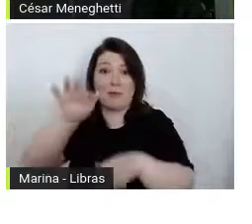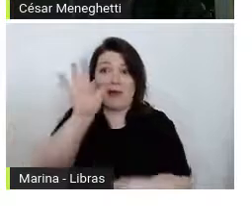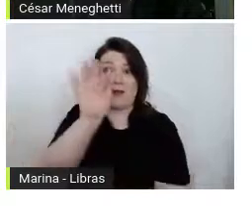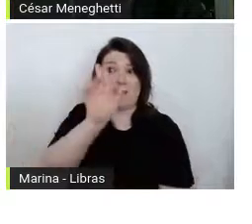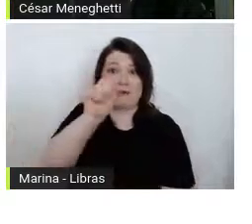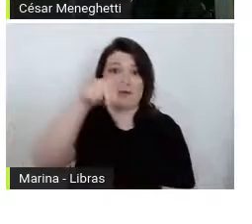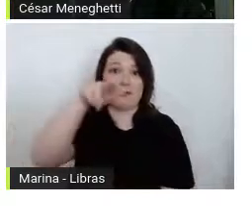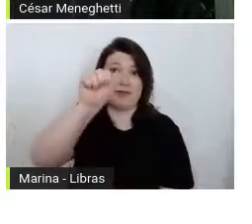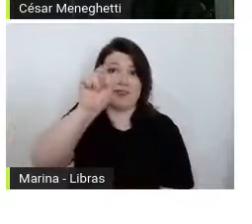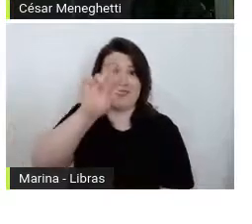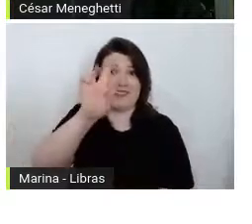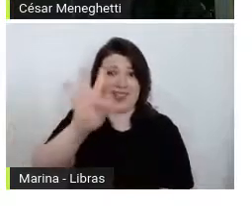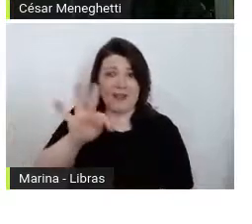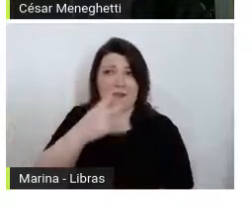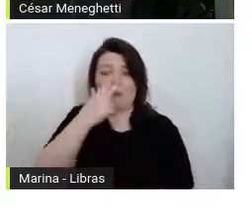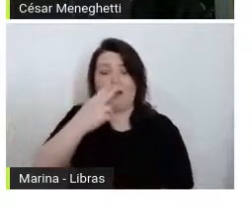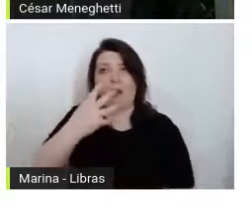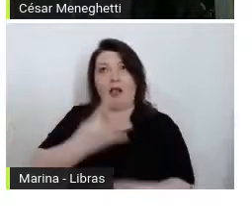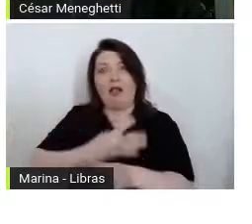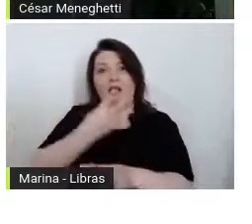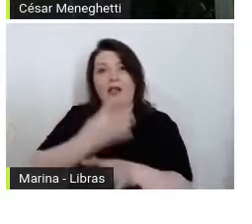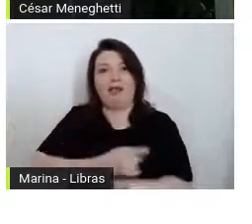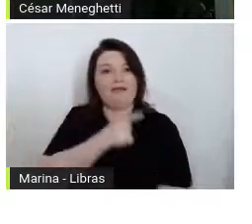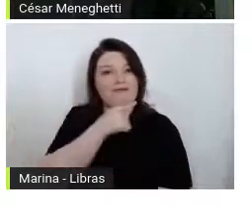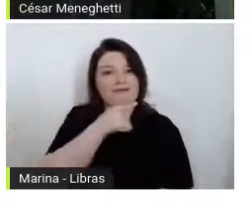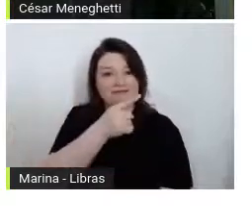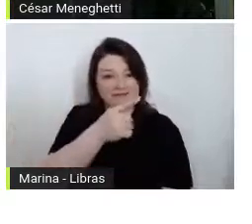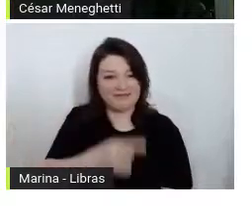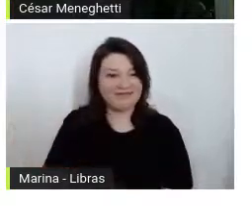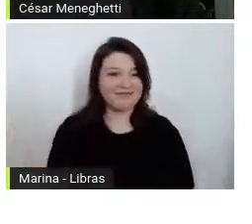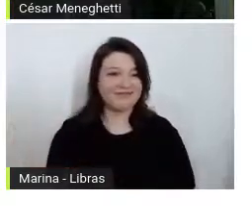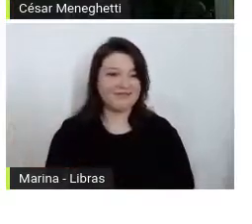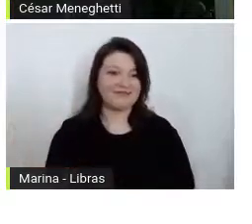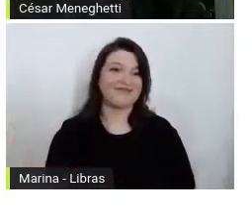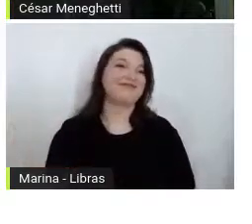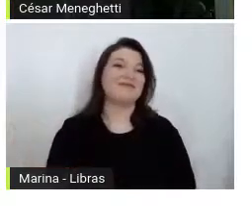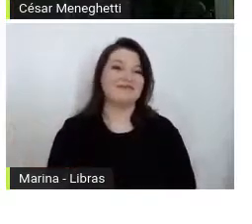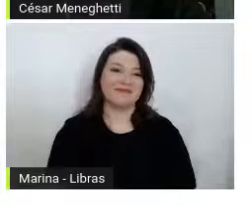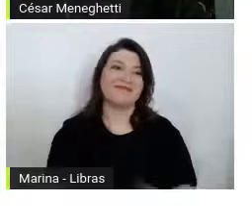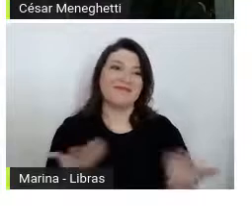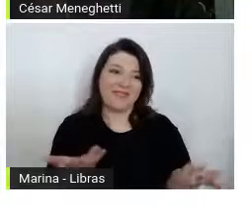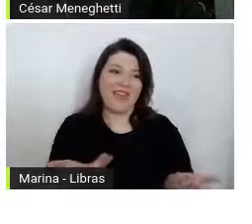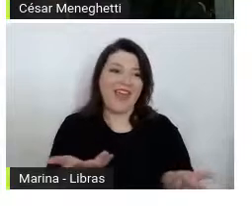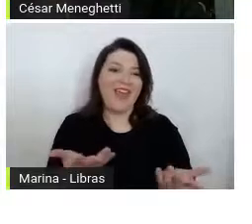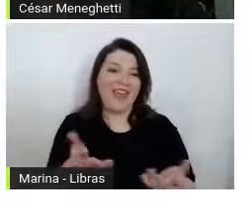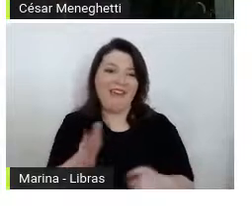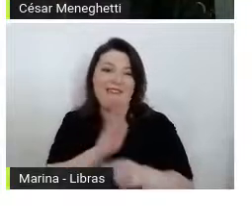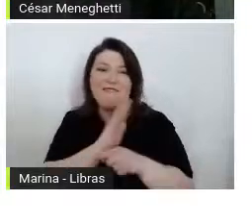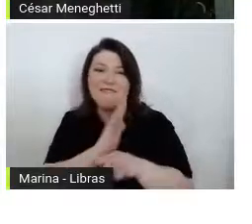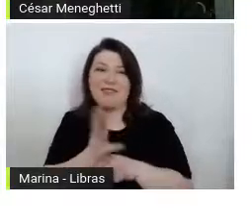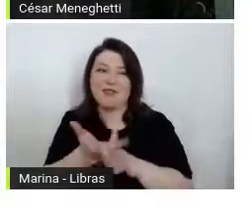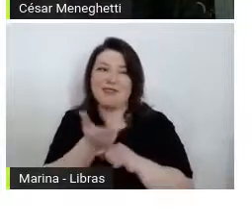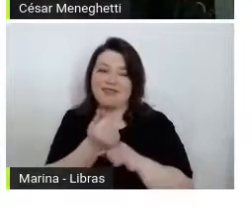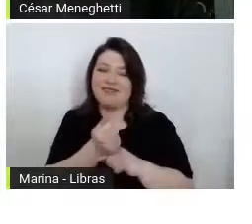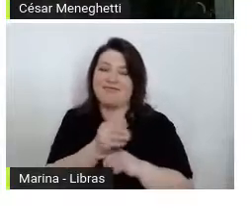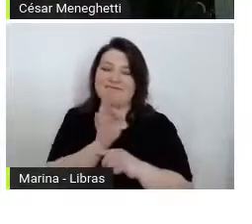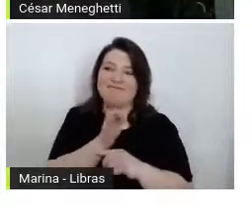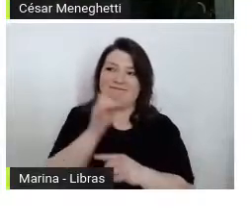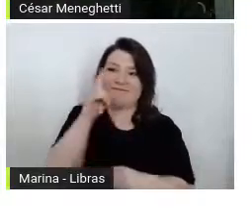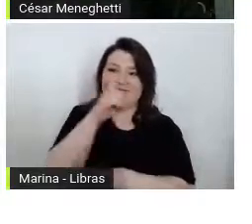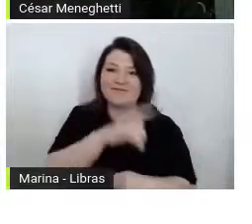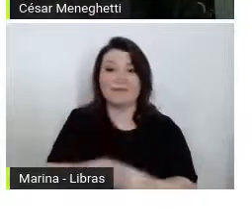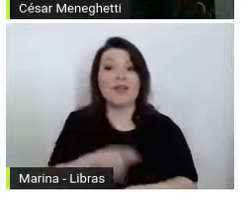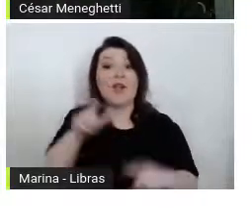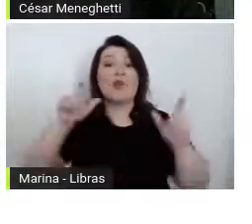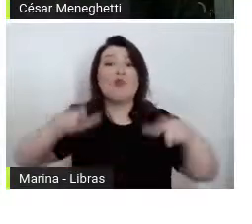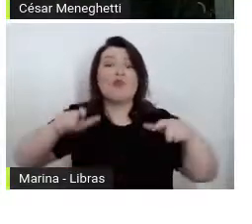realmente me detestaram. Esse é uma das questões da videoarte. Esse é esse lugar maravilhoso que tem no